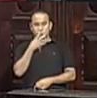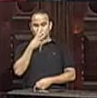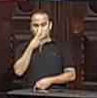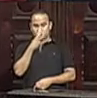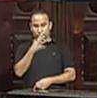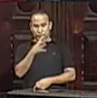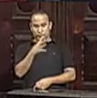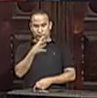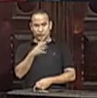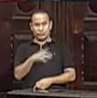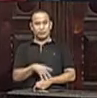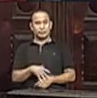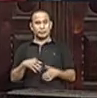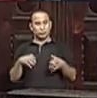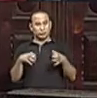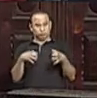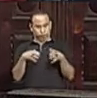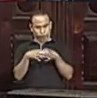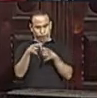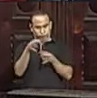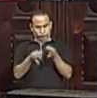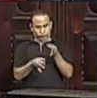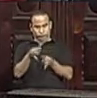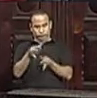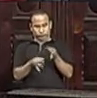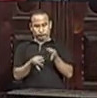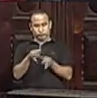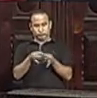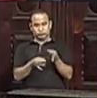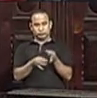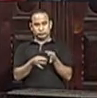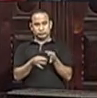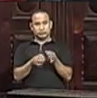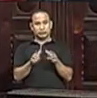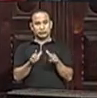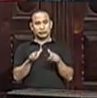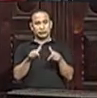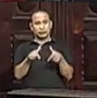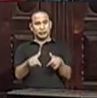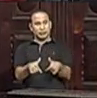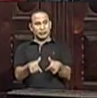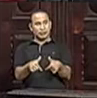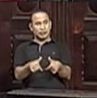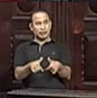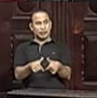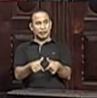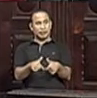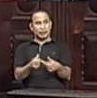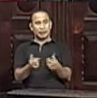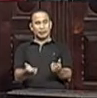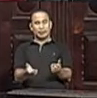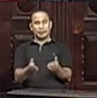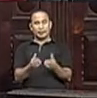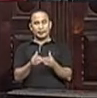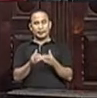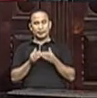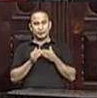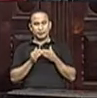Tribunal de Justiça no aspecto da liminar que pedimos